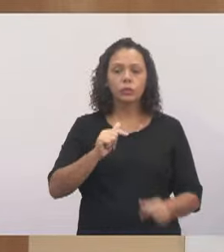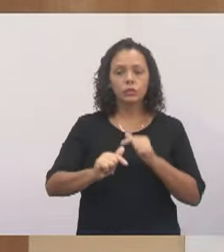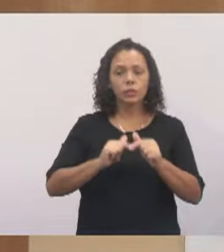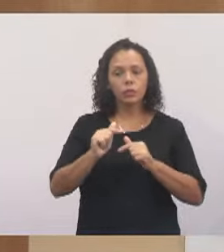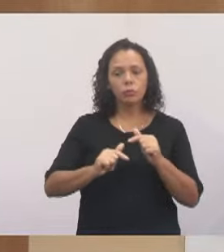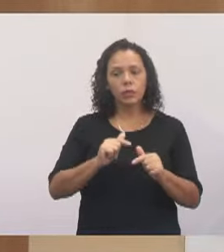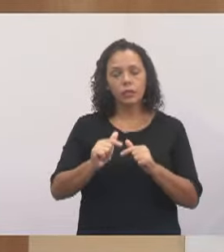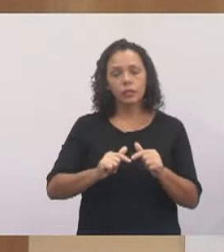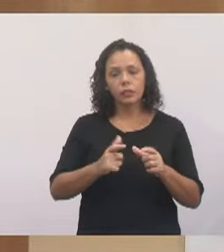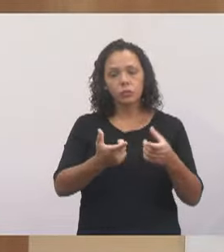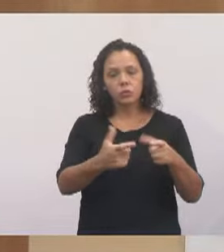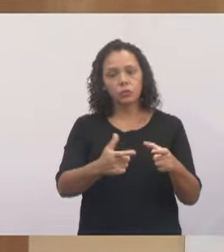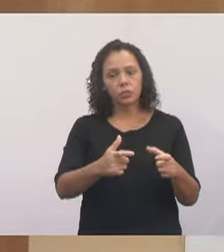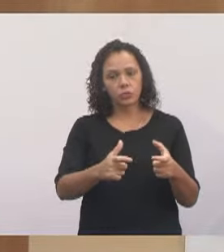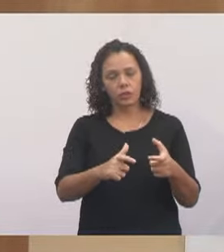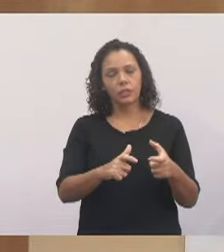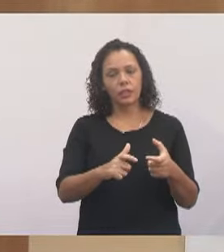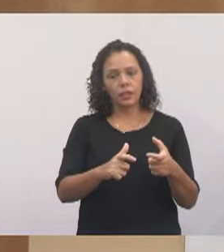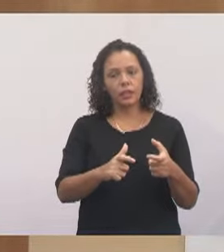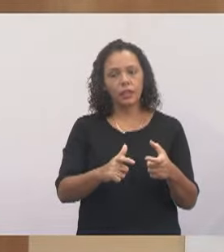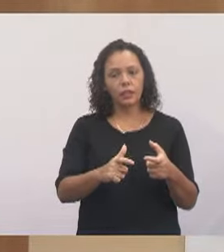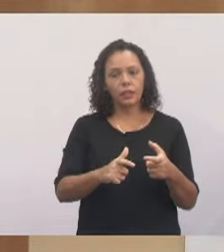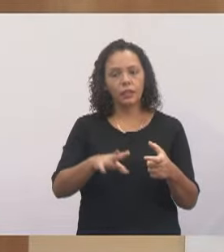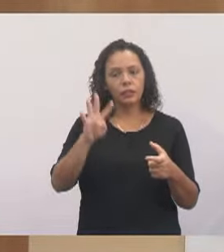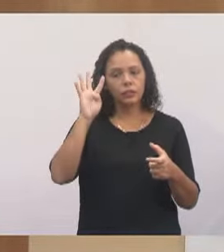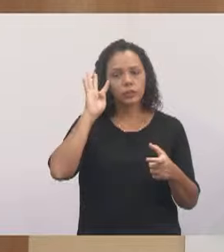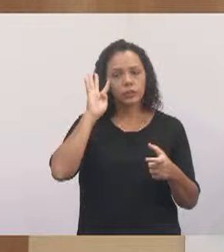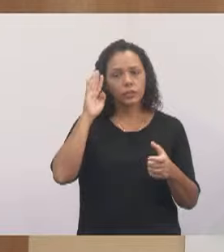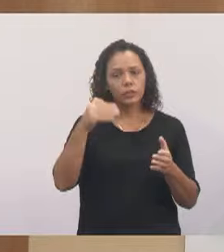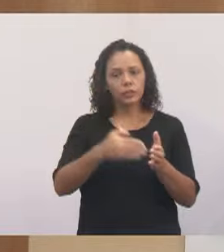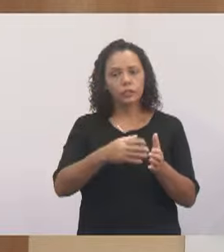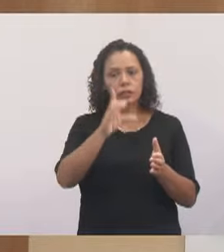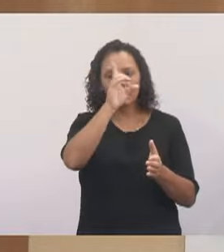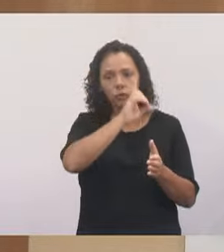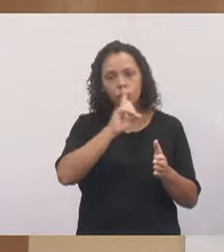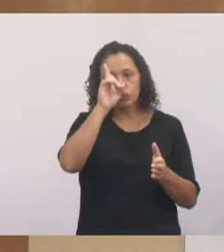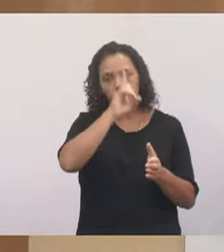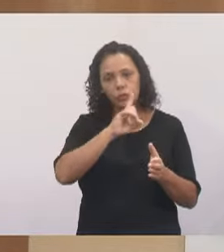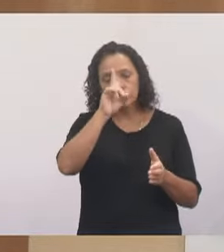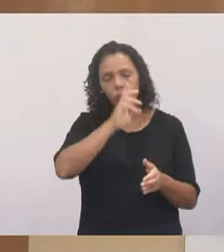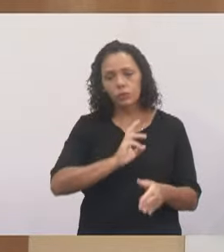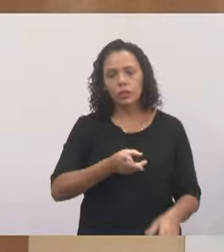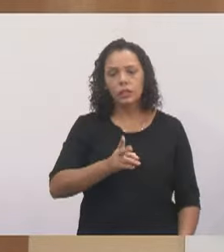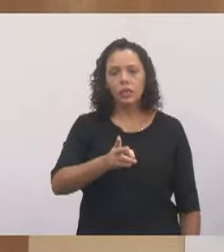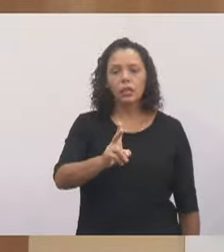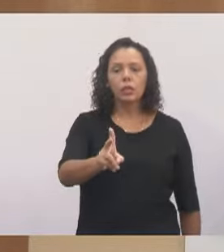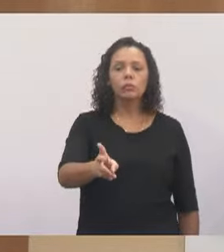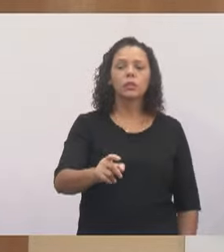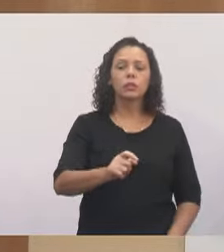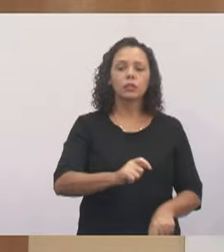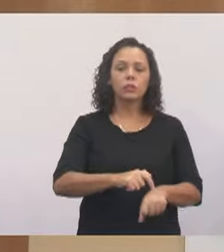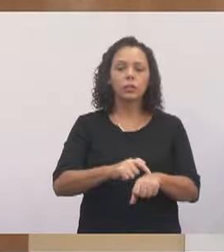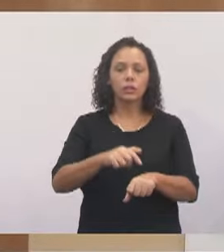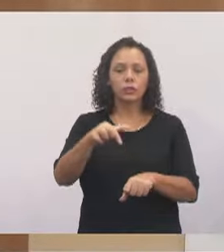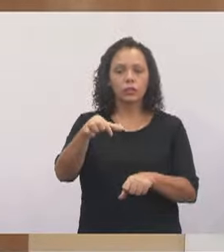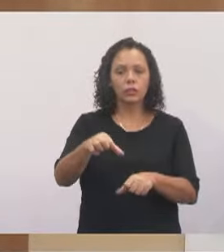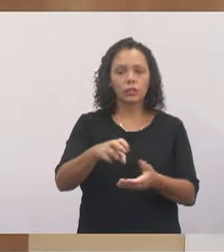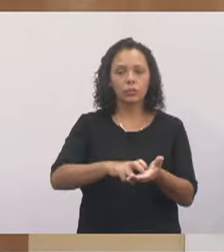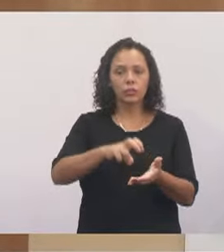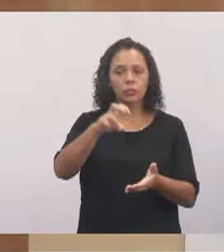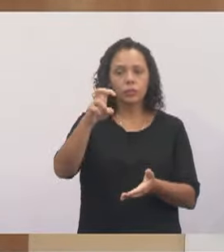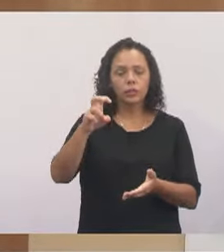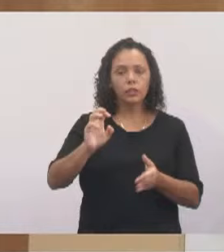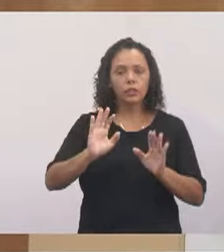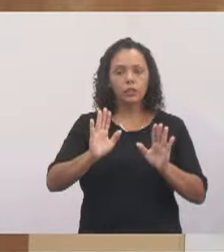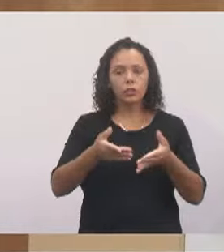o sol, nós estávamos lá de terça a domingo, incansável, chegava às 7 horas da manhã, ligava